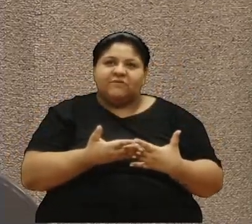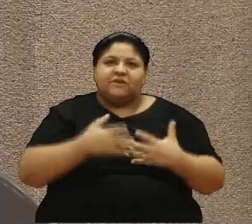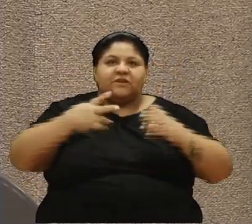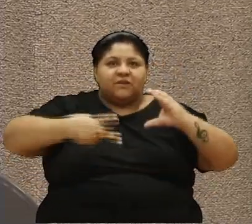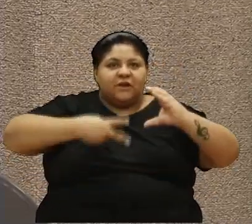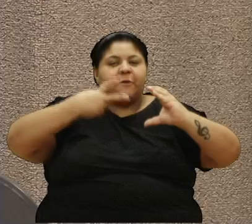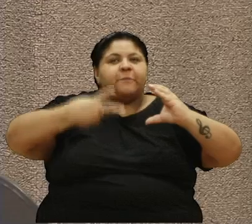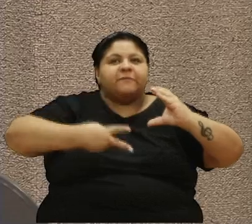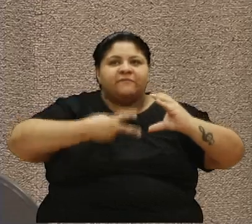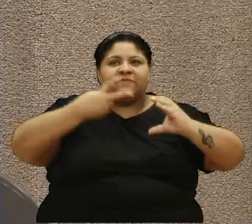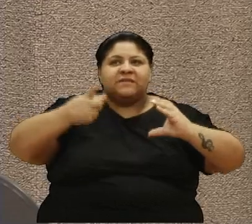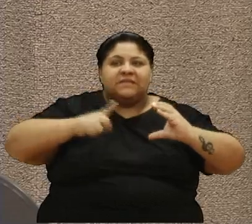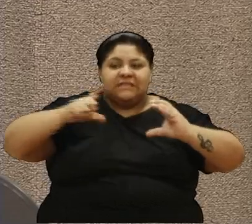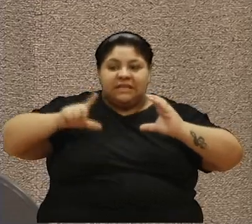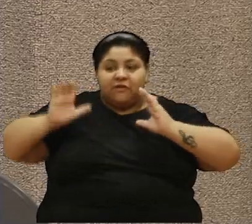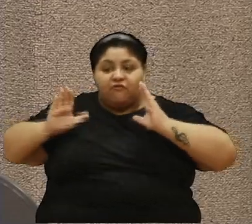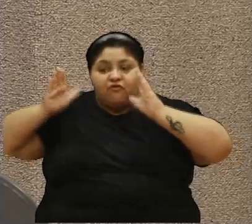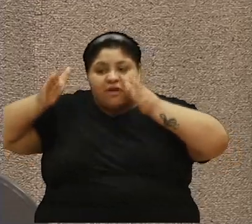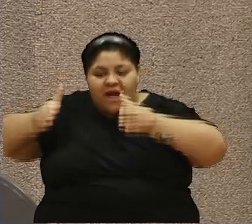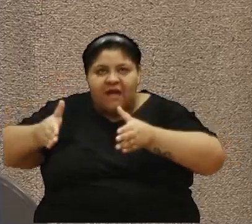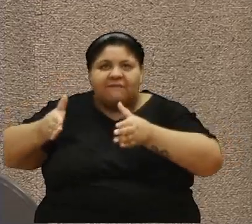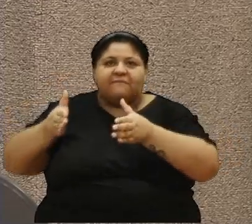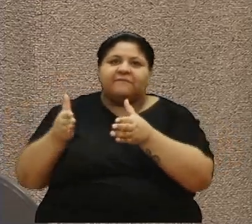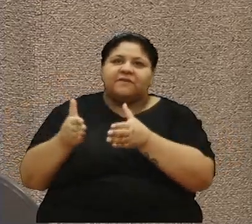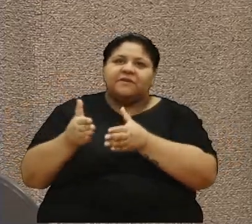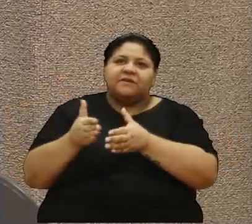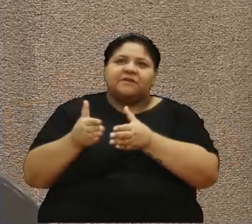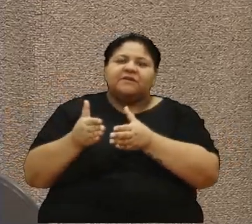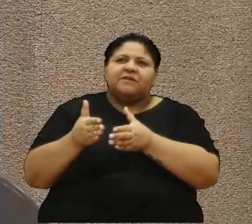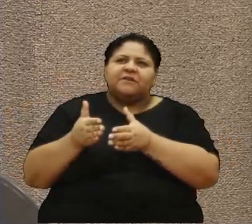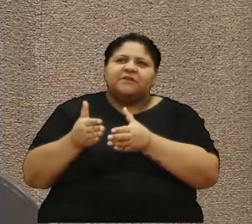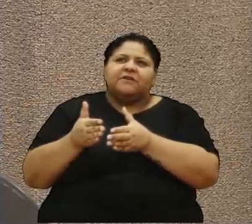tem que se debruçar,